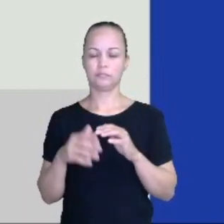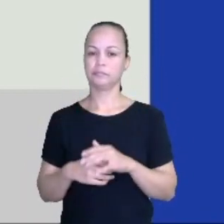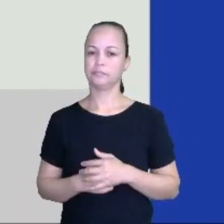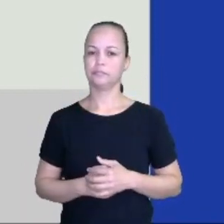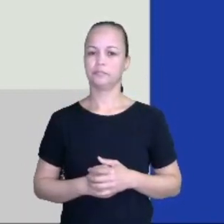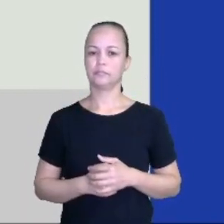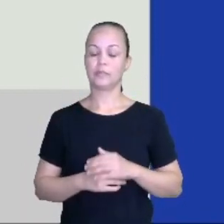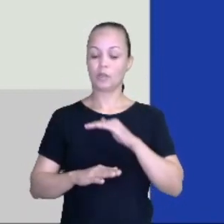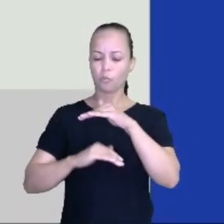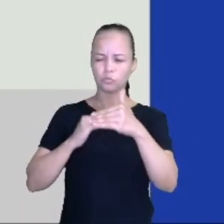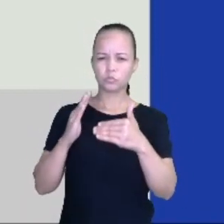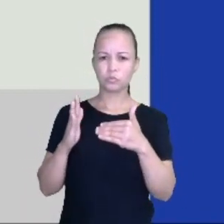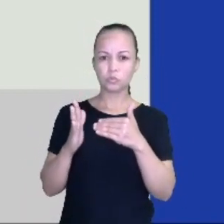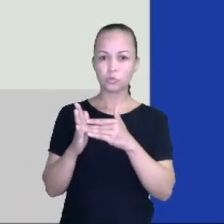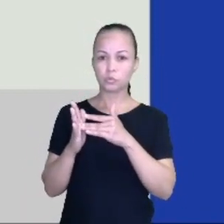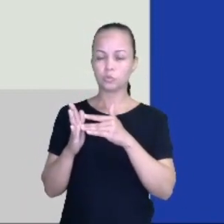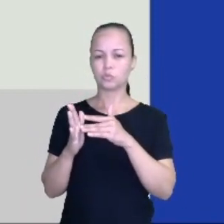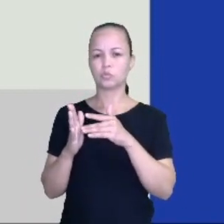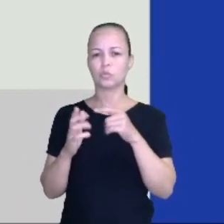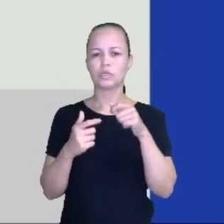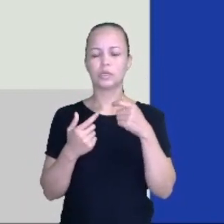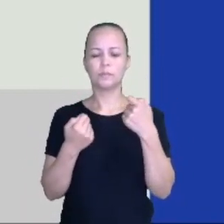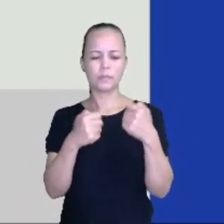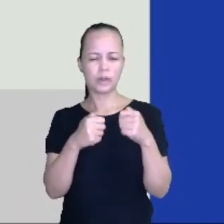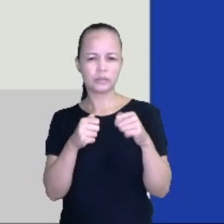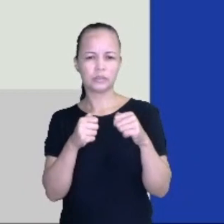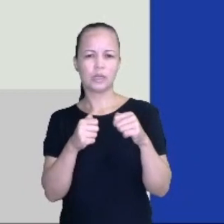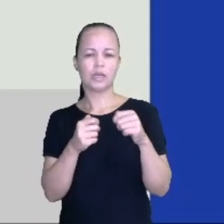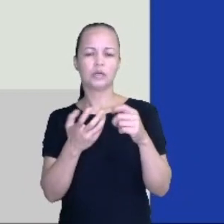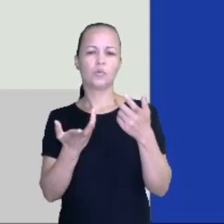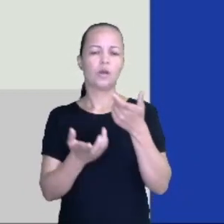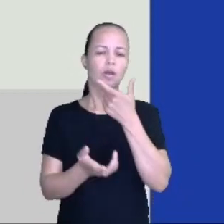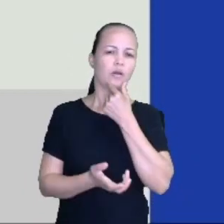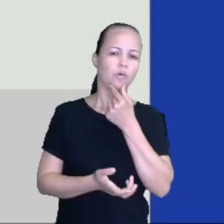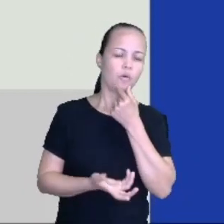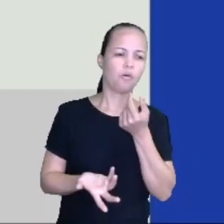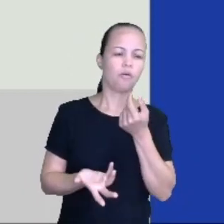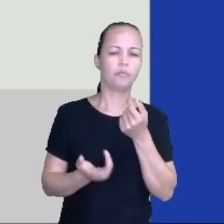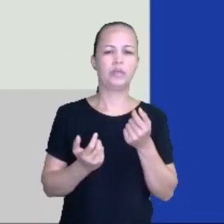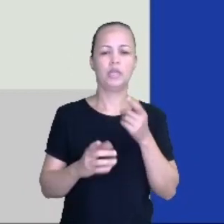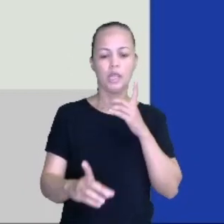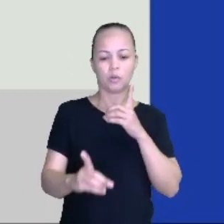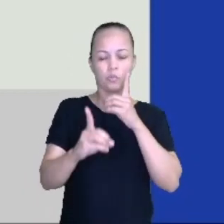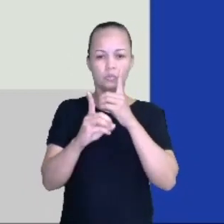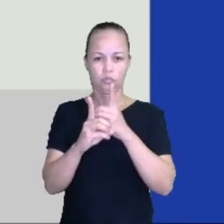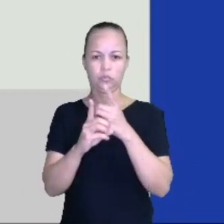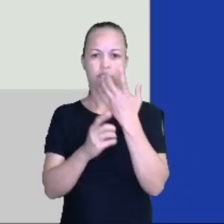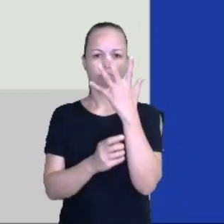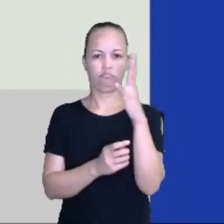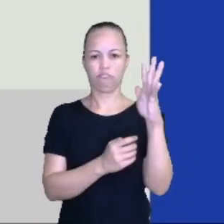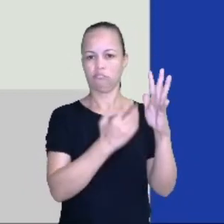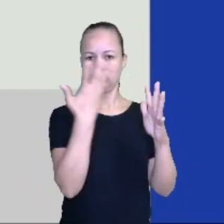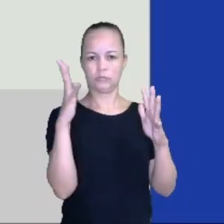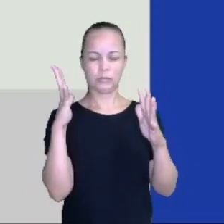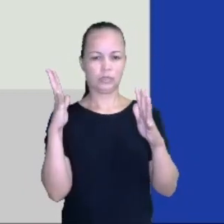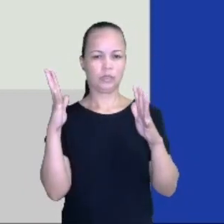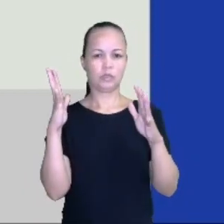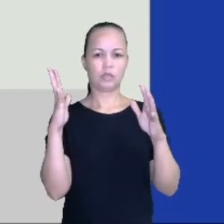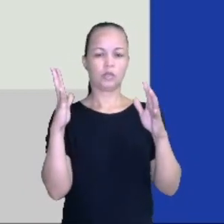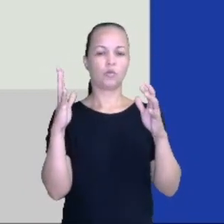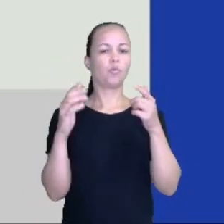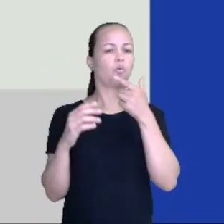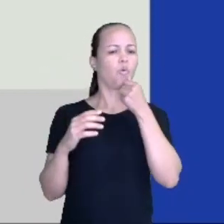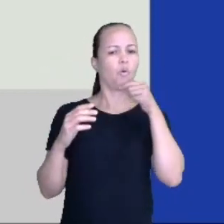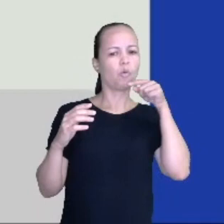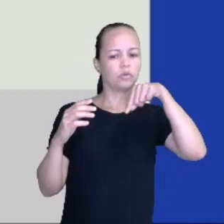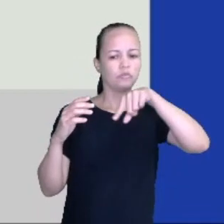Então, tudo aquilo que é necessário ao homem se encontra na natureza, o homem retira dela para